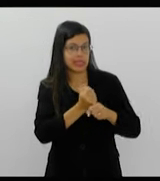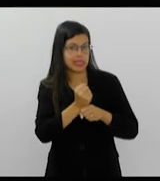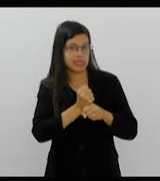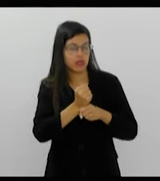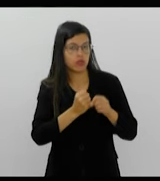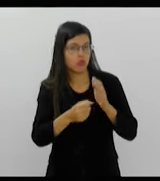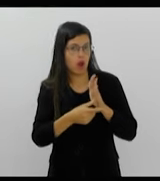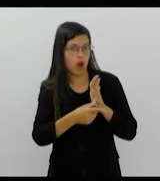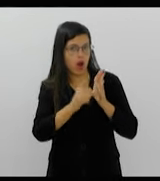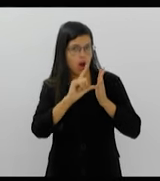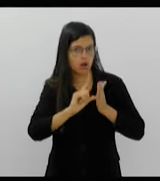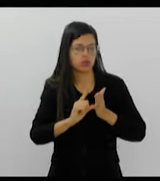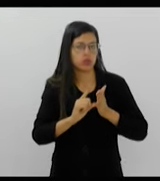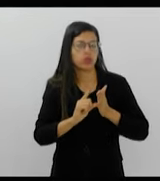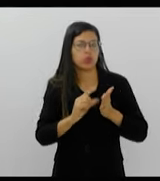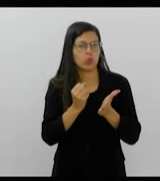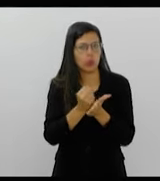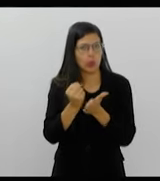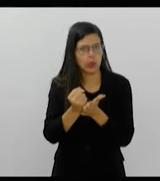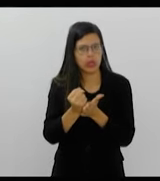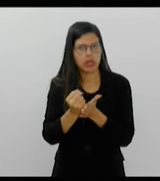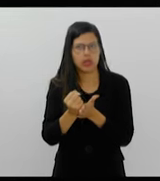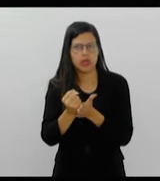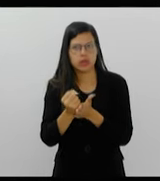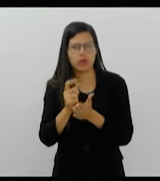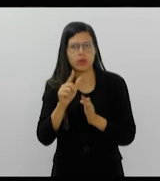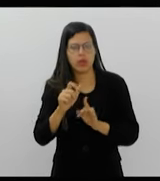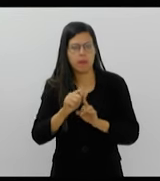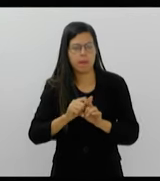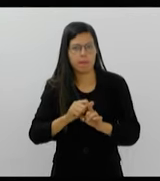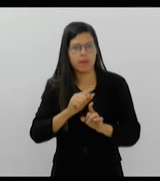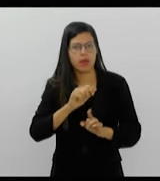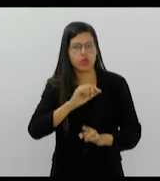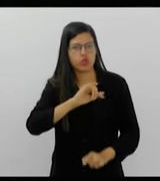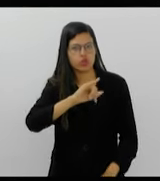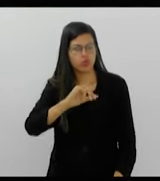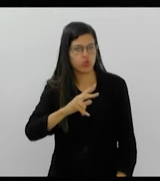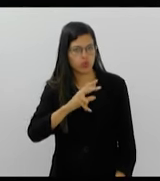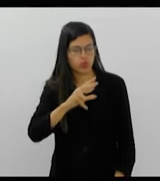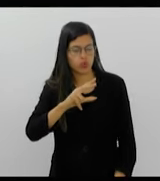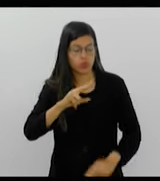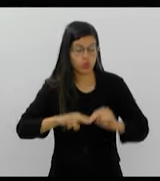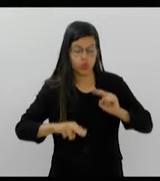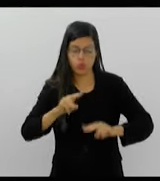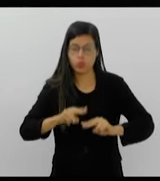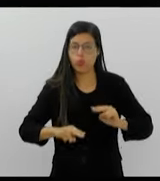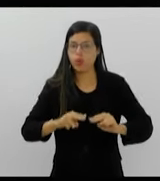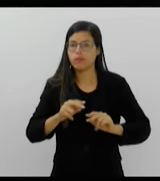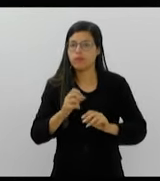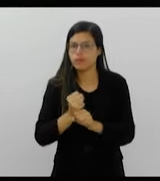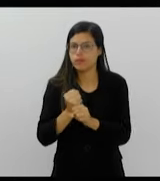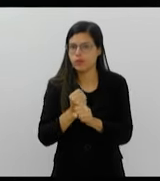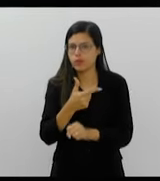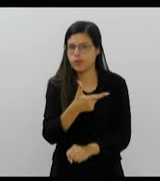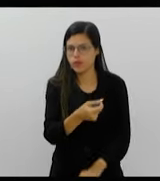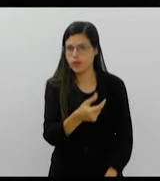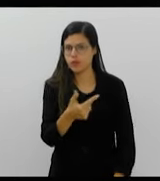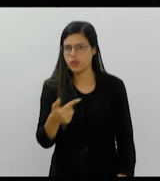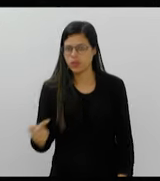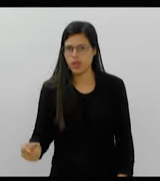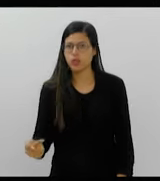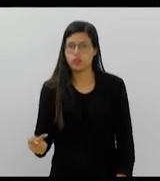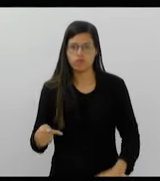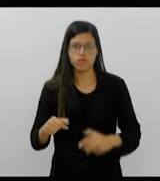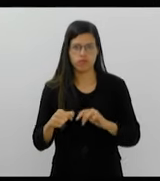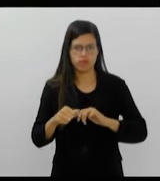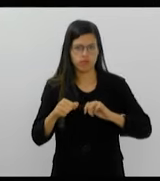da caducidade do contrato, que é junho de 27. E assim o fez. E é